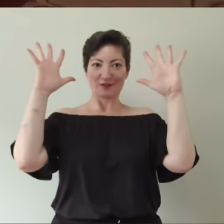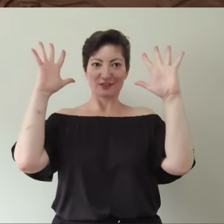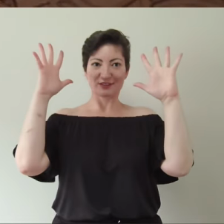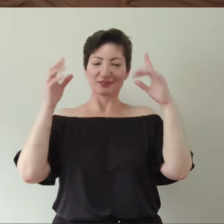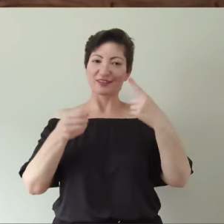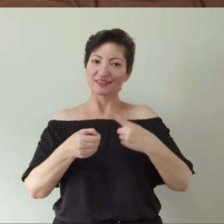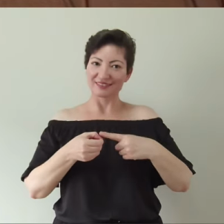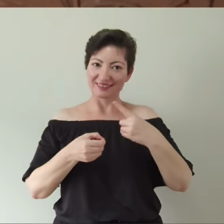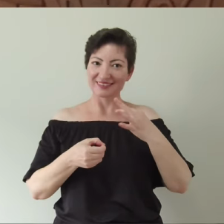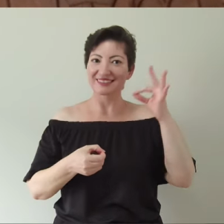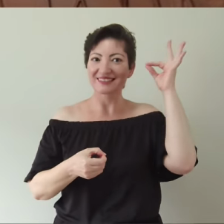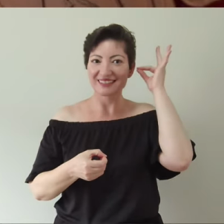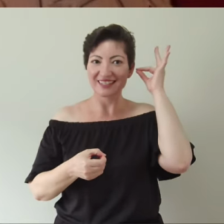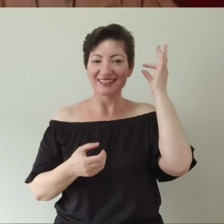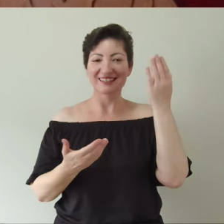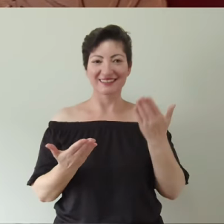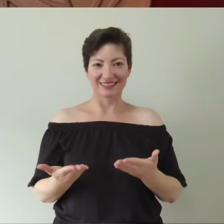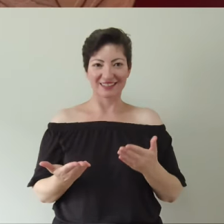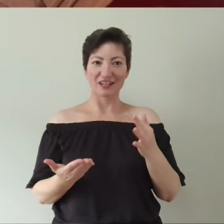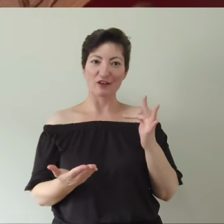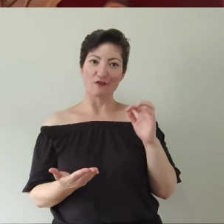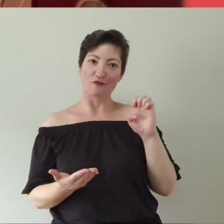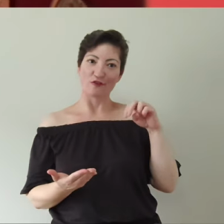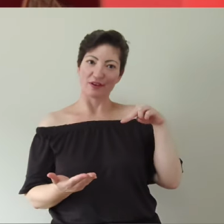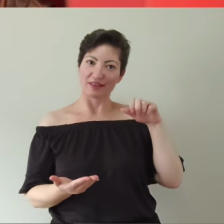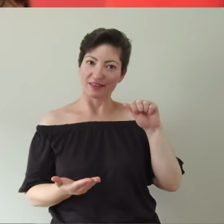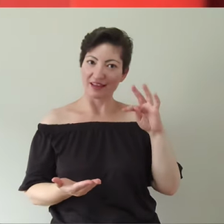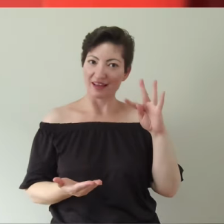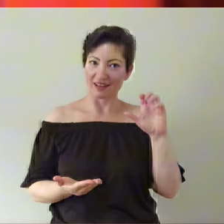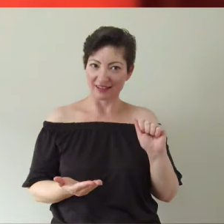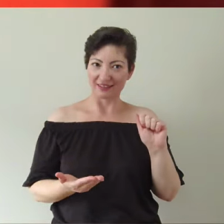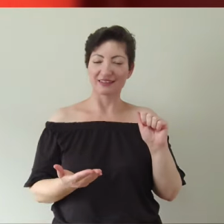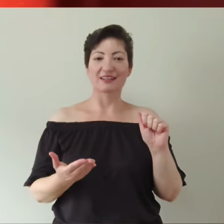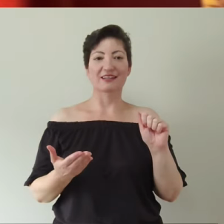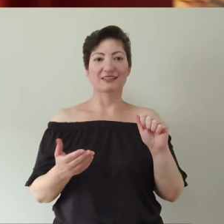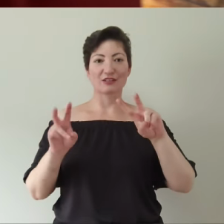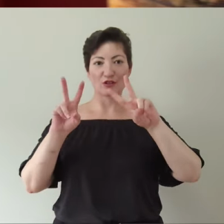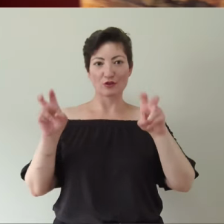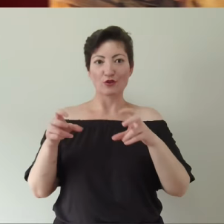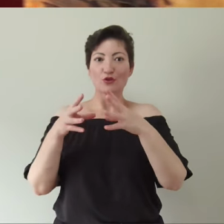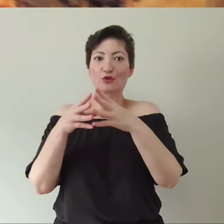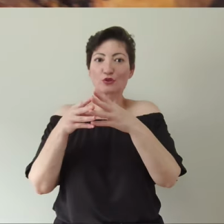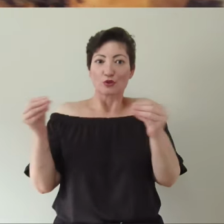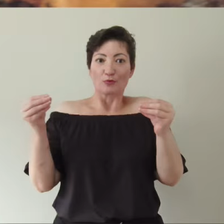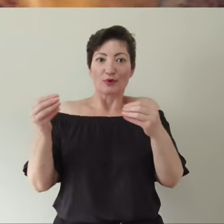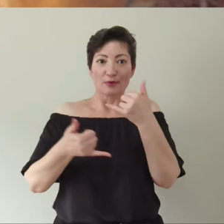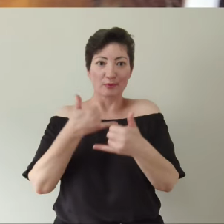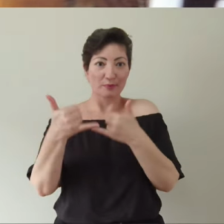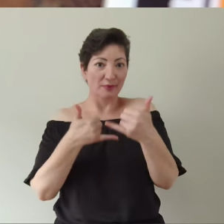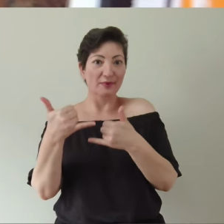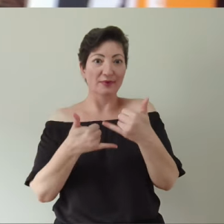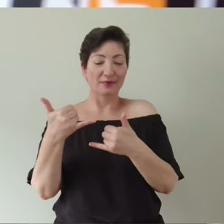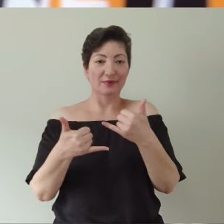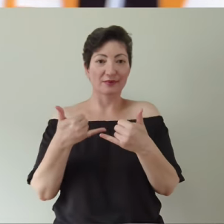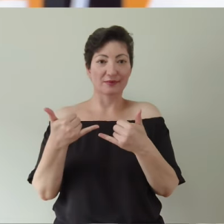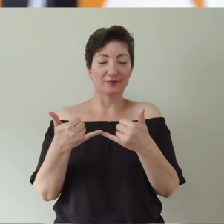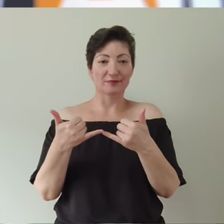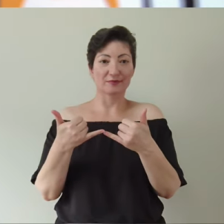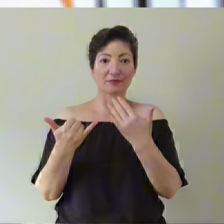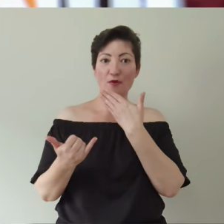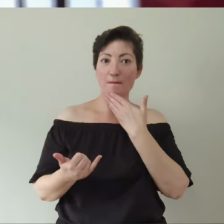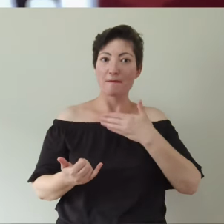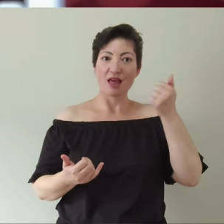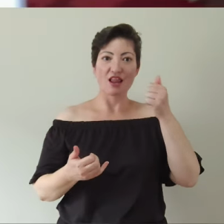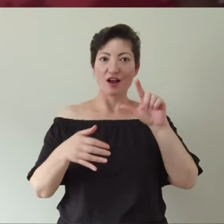nossa cidade, como o do FENATA, com o espetáculo Ai Sumiram os Brinquedos, que fomos premiados na categoria de